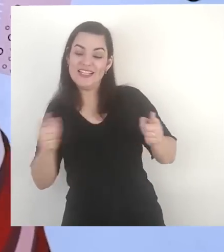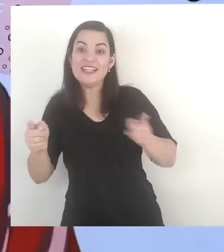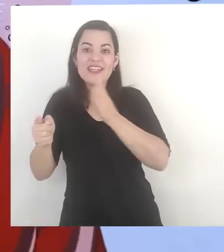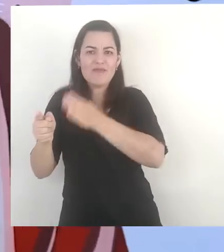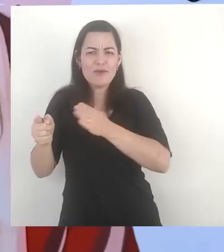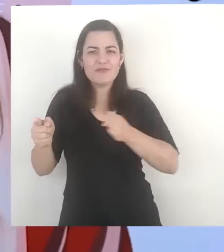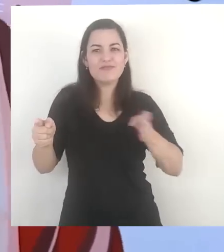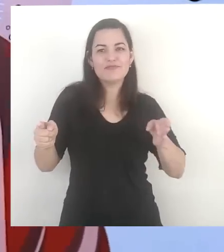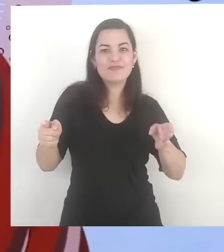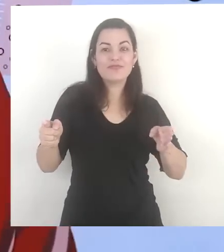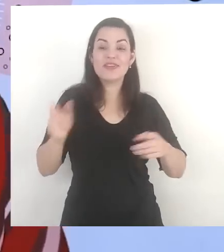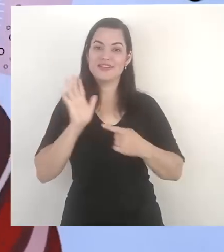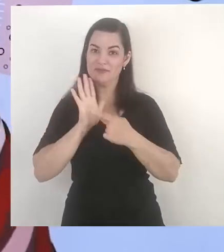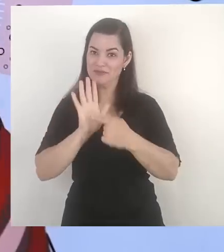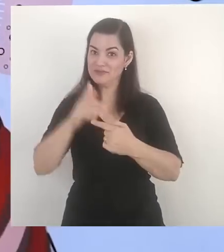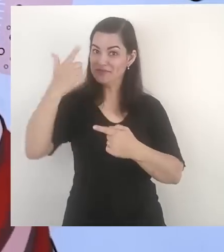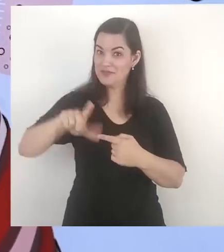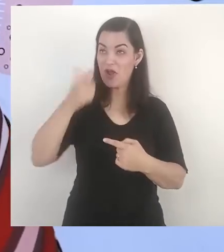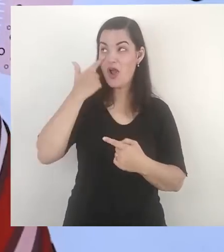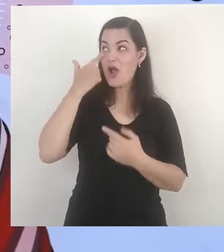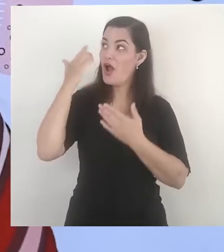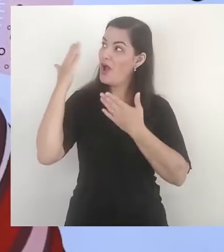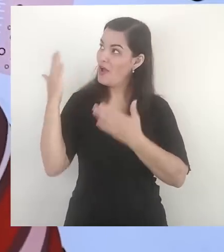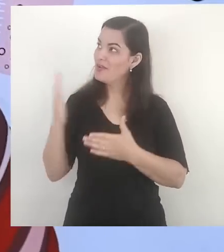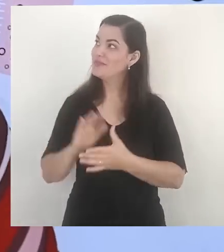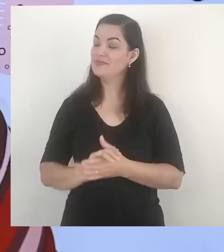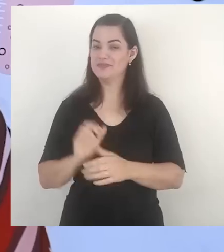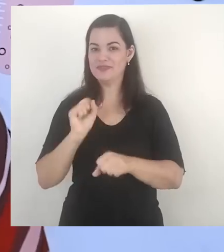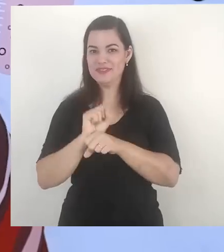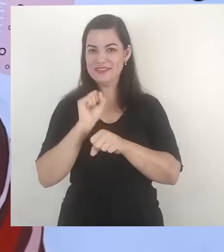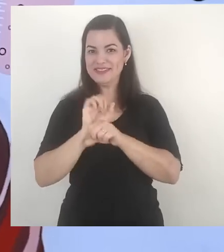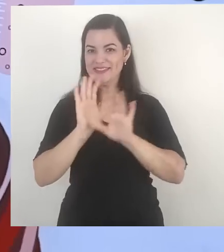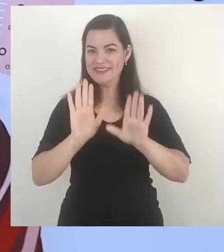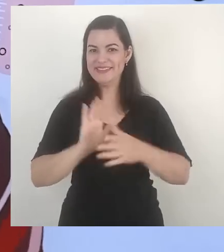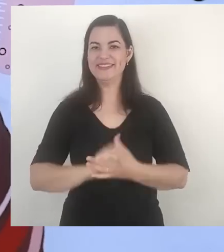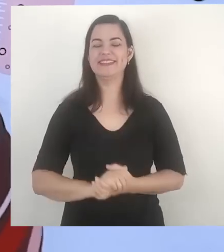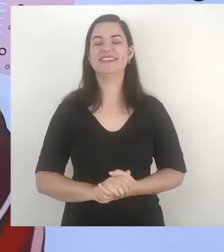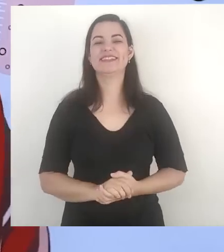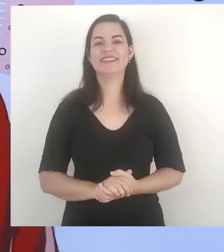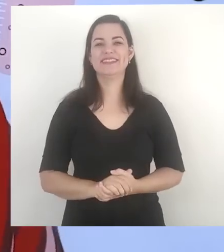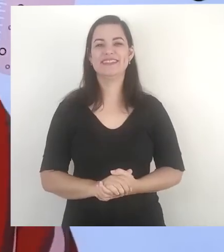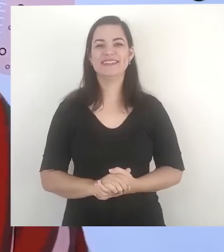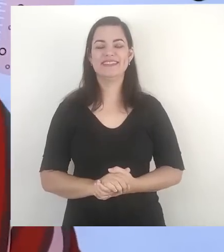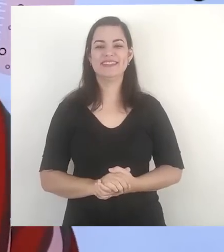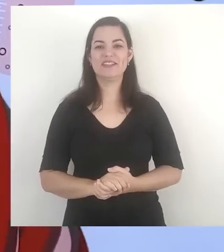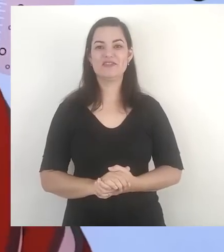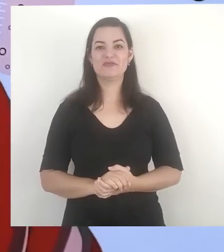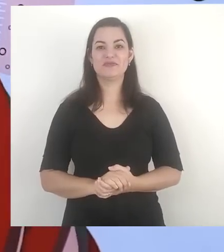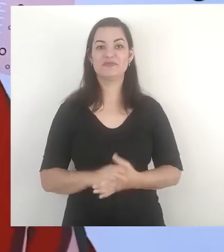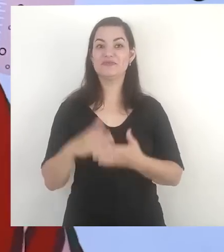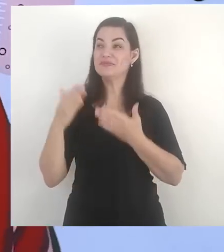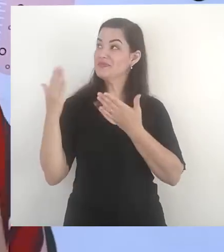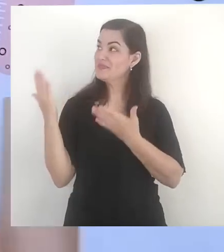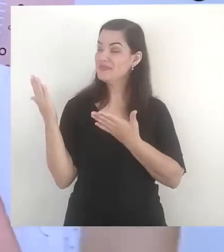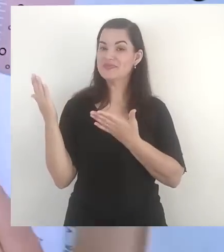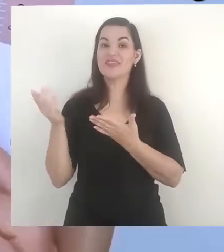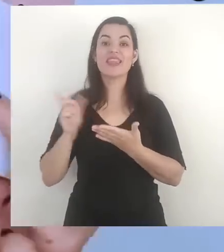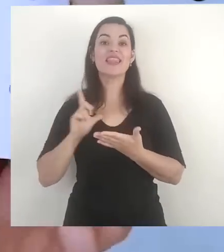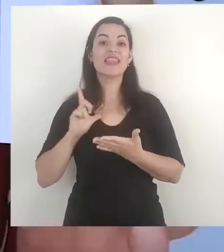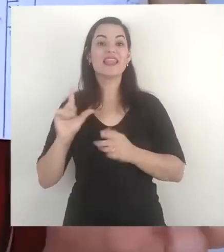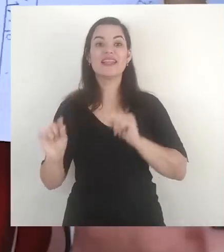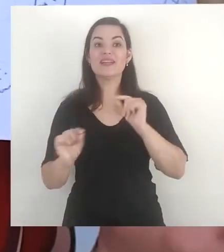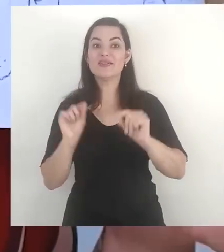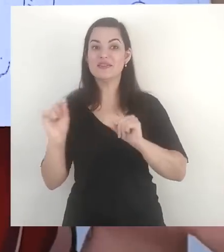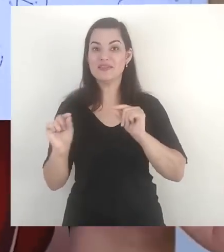te mostrar aqui mais uma vez, tá? Espera aí, deixa a Pro desenrolar. Então aqui nós